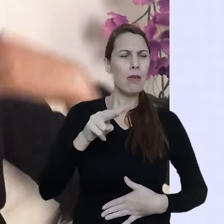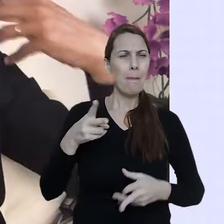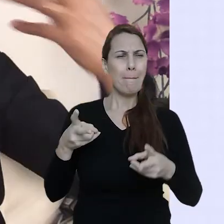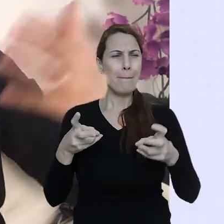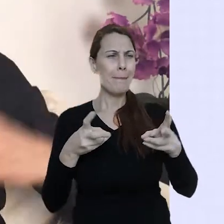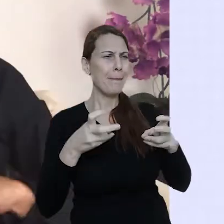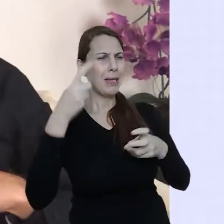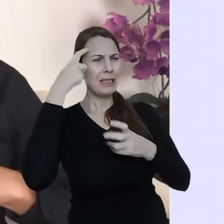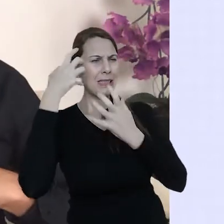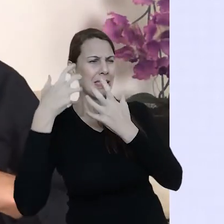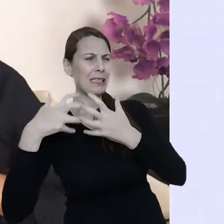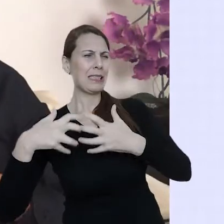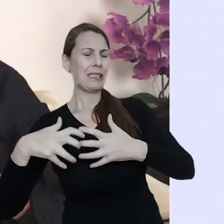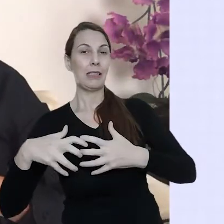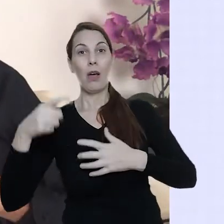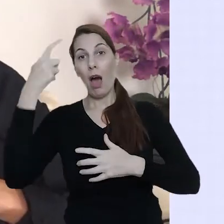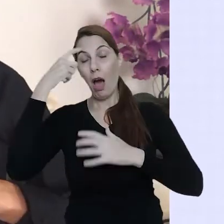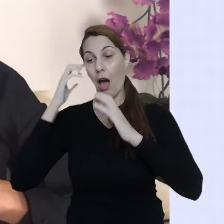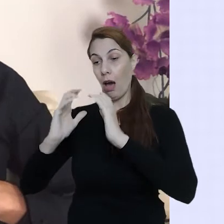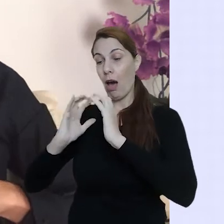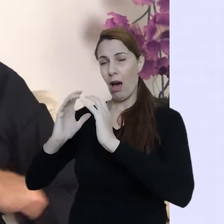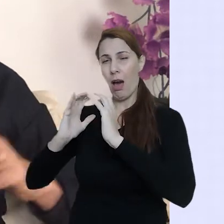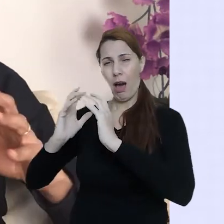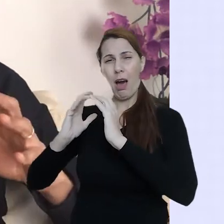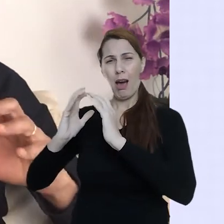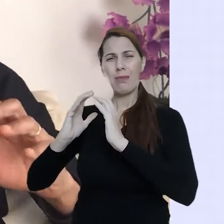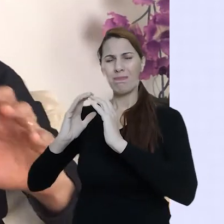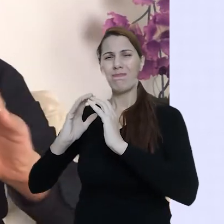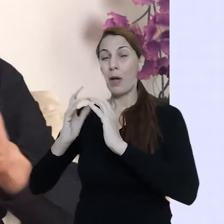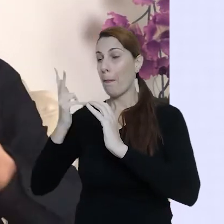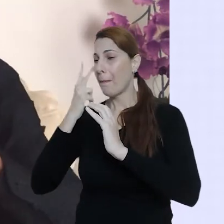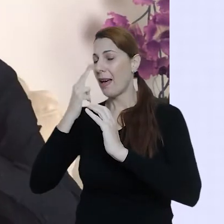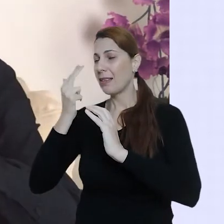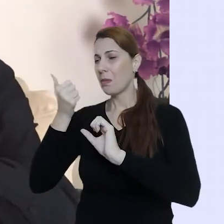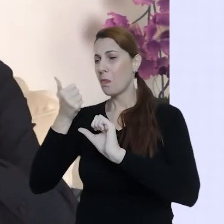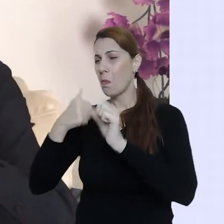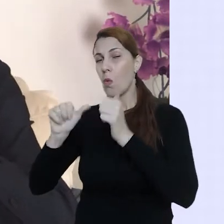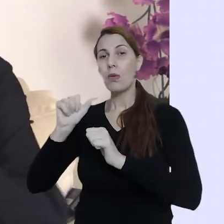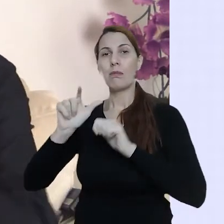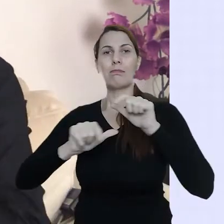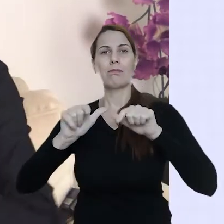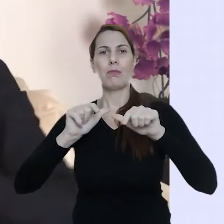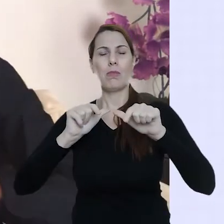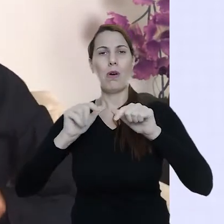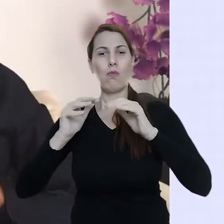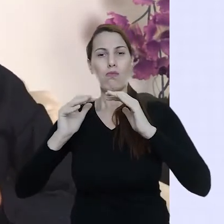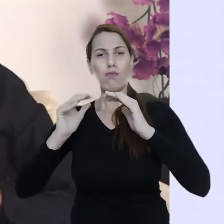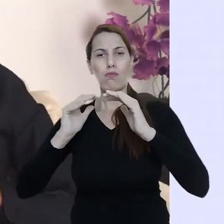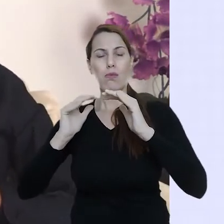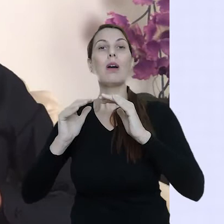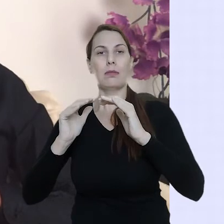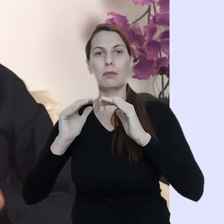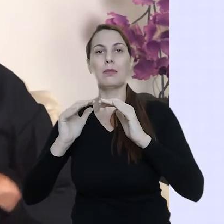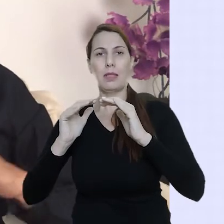Por você pensar demais, ela faz com que teu cérebro entre num outro modo de